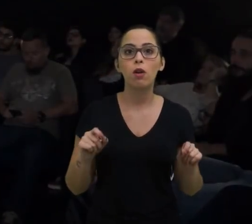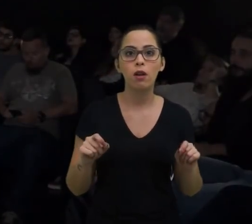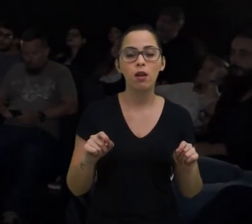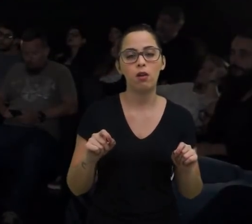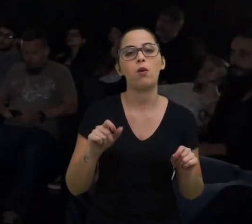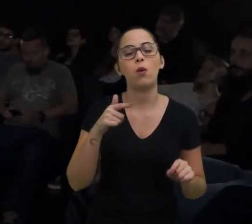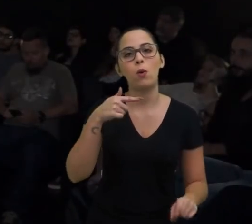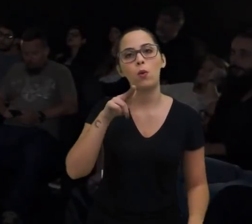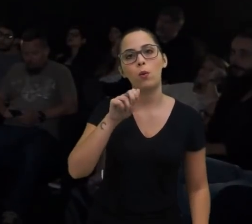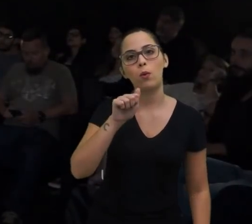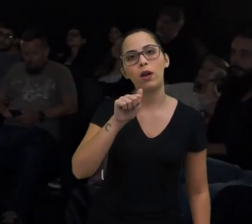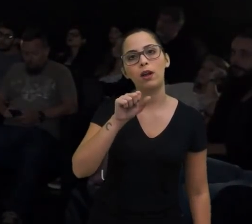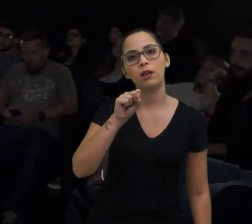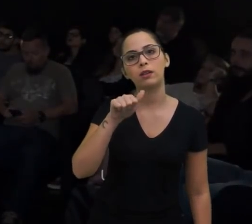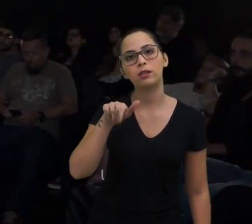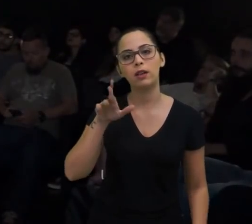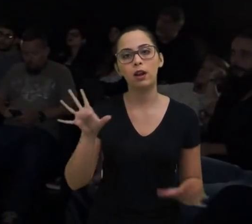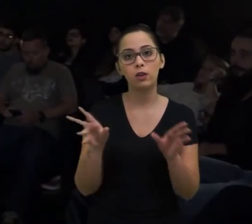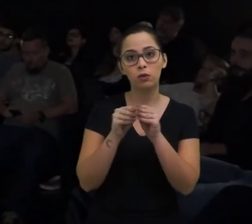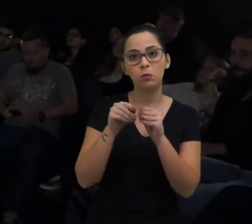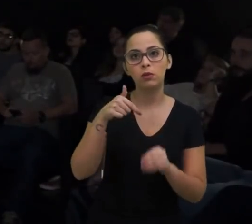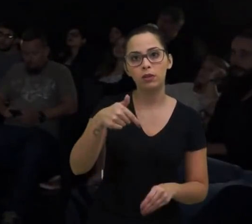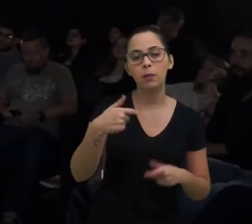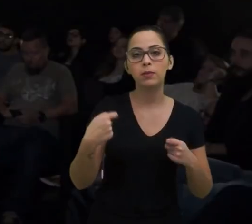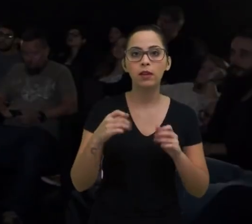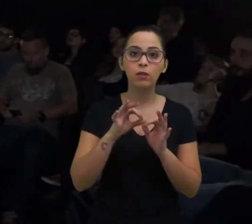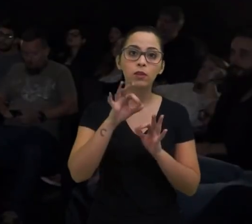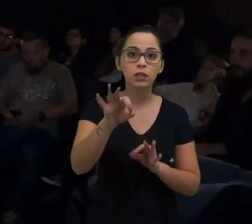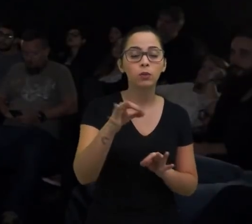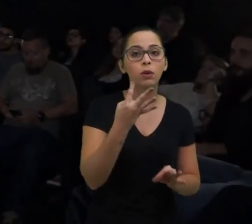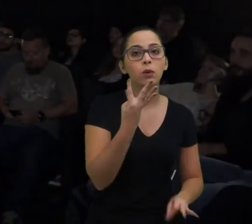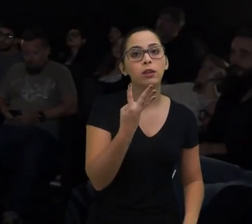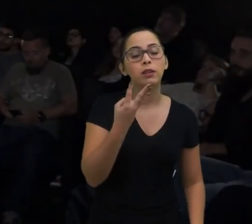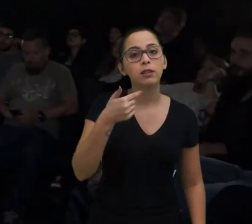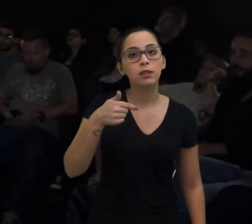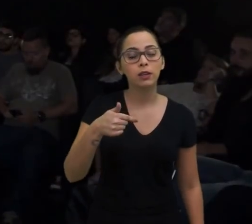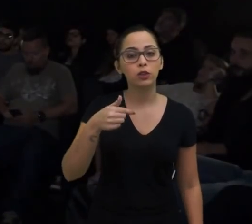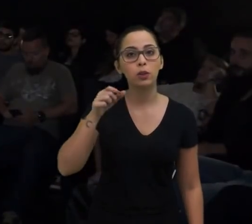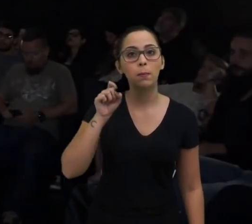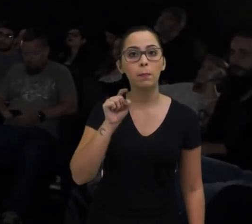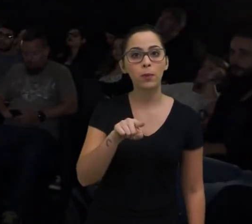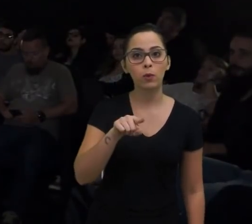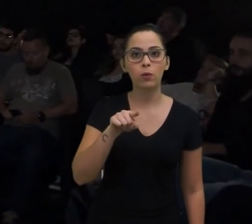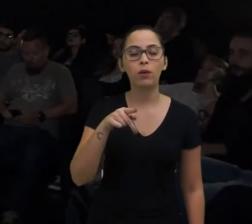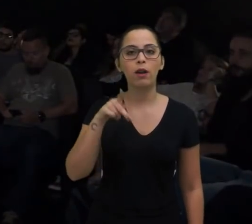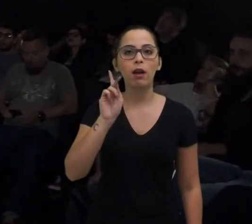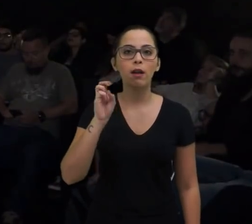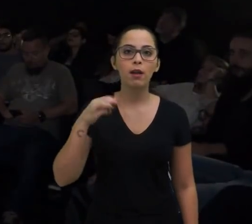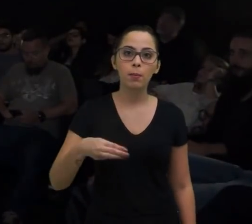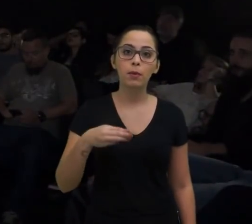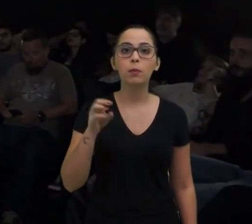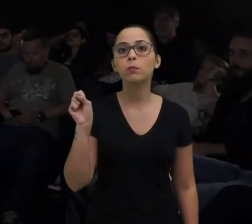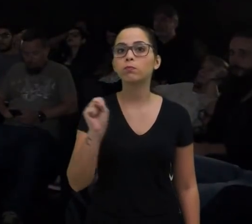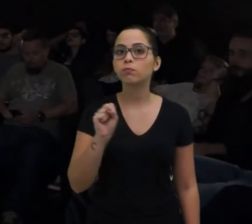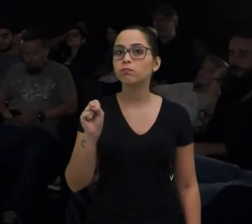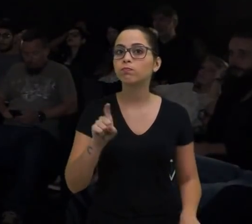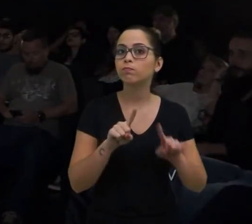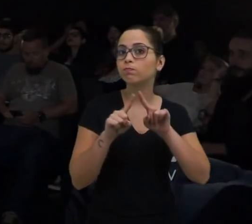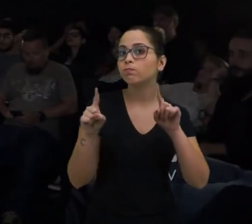km por segundo? A luz, 300.000 km por segundo. Tá? Então ele está a mais que 10% da velocidade da luz se afastando da